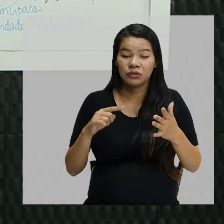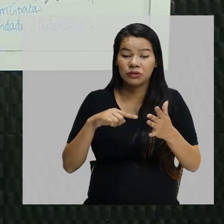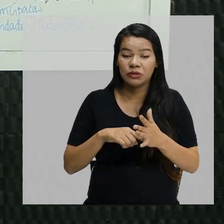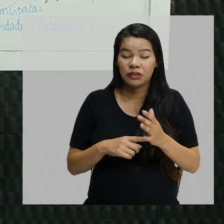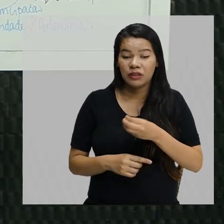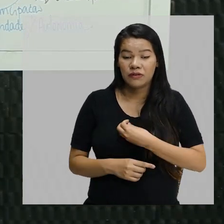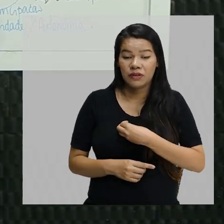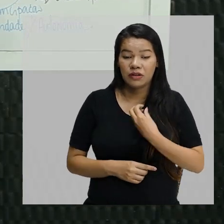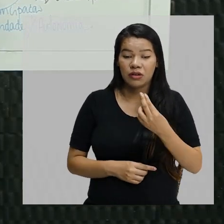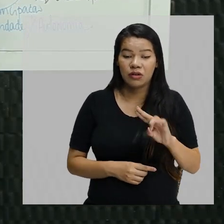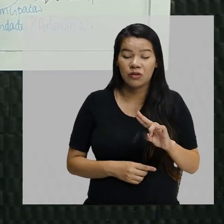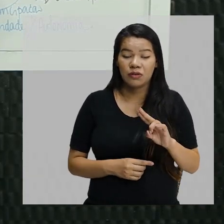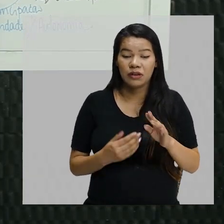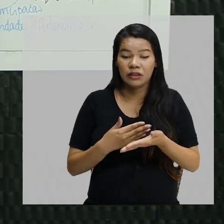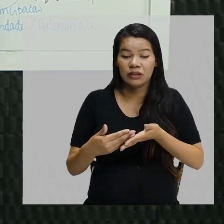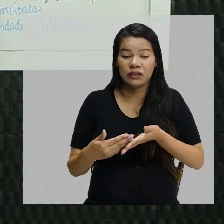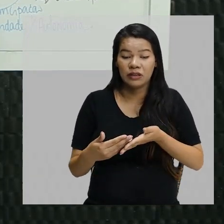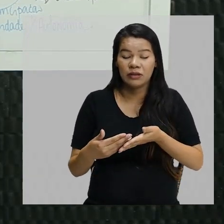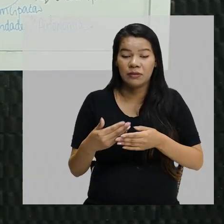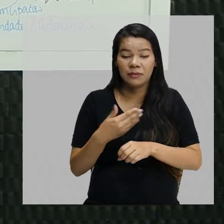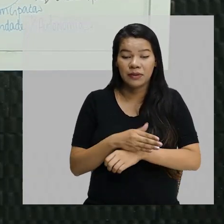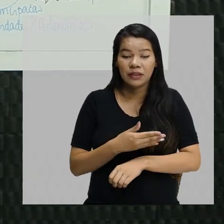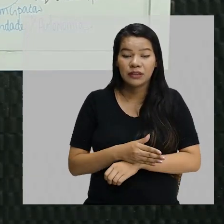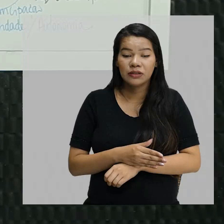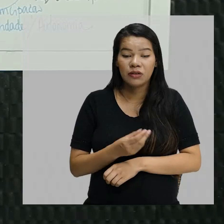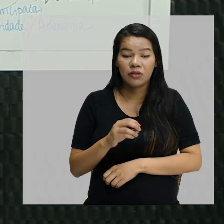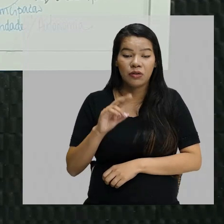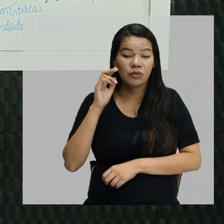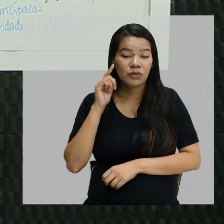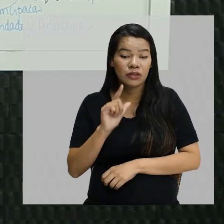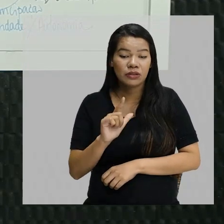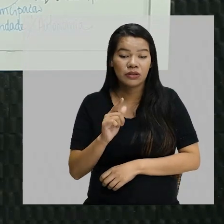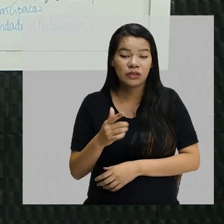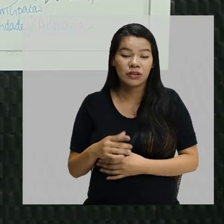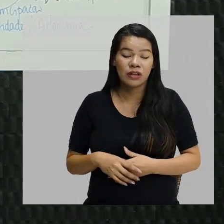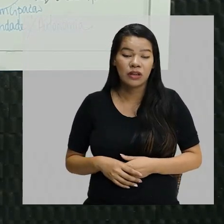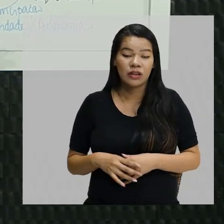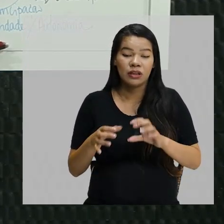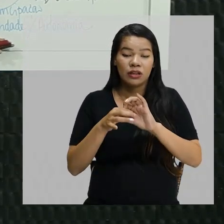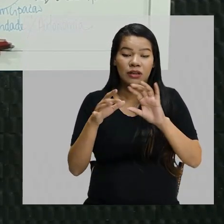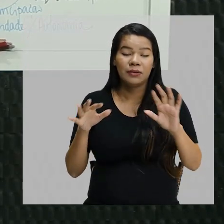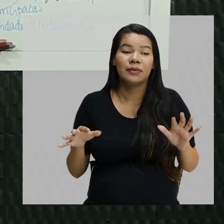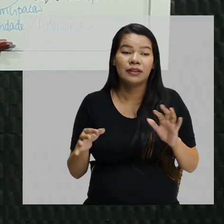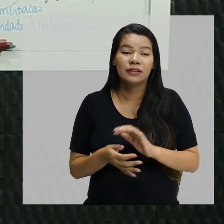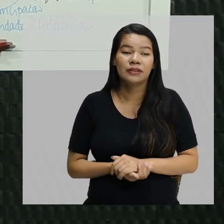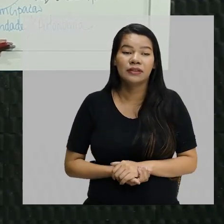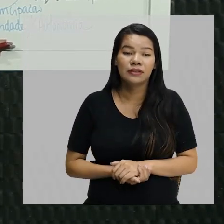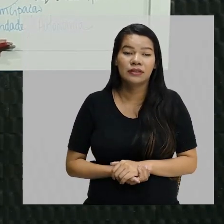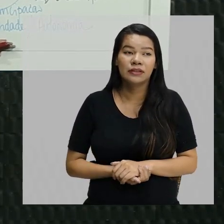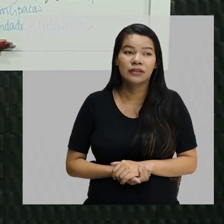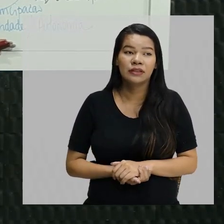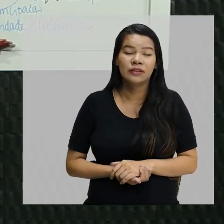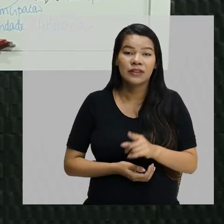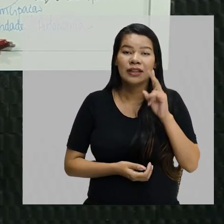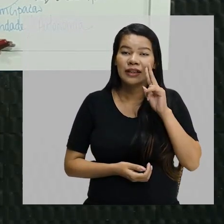a vida quando ele entra na prática quando ele consegue emancipar a gente libertar a gente de